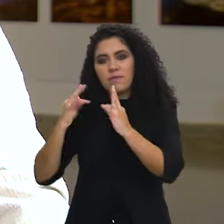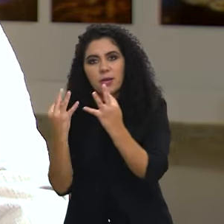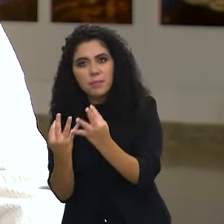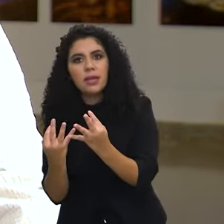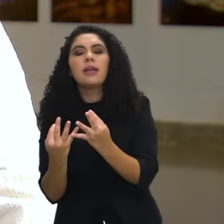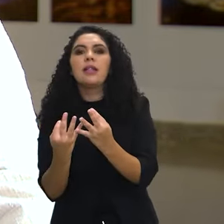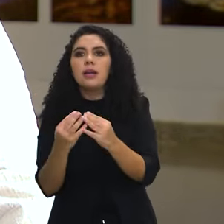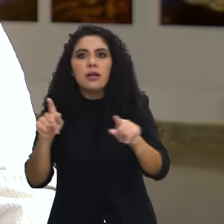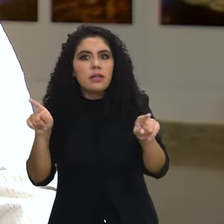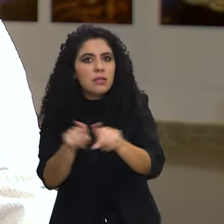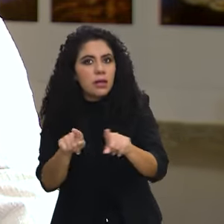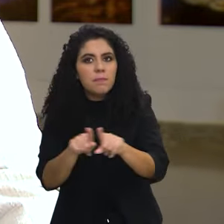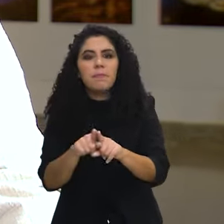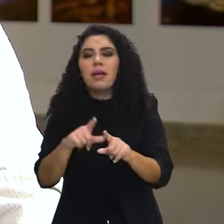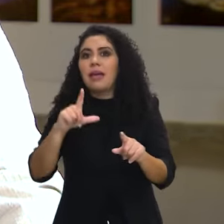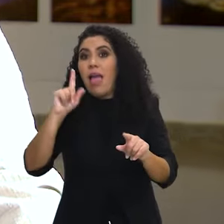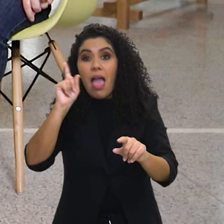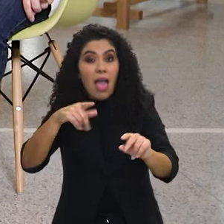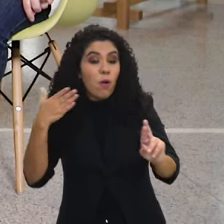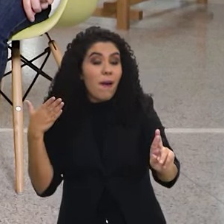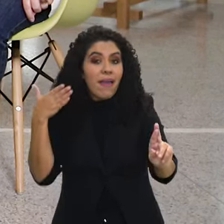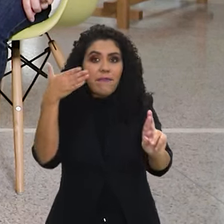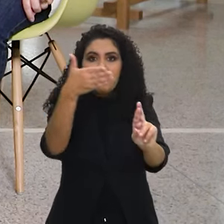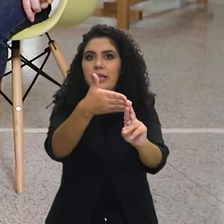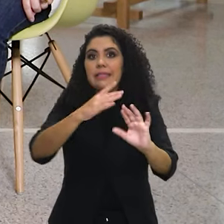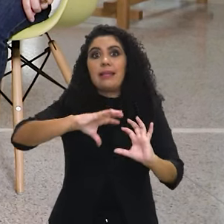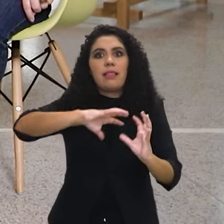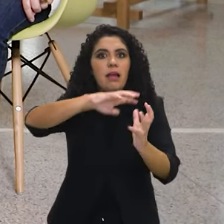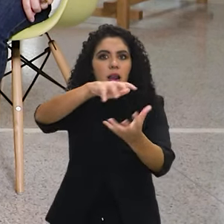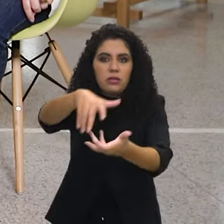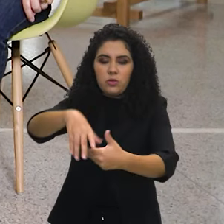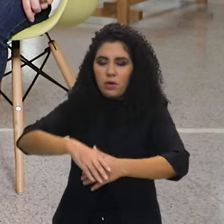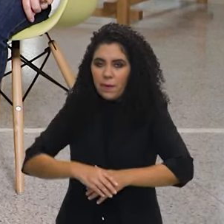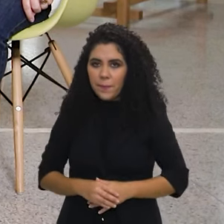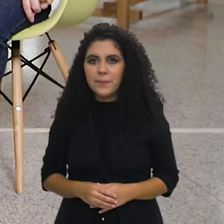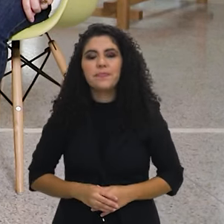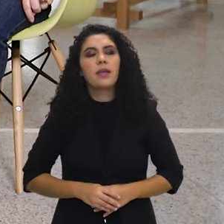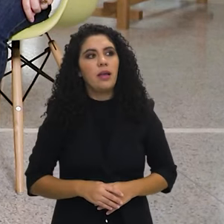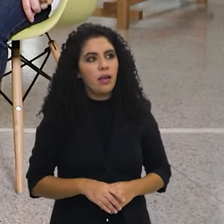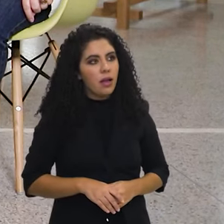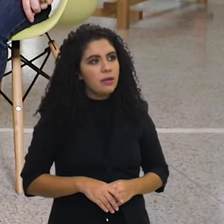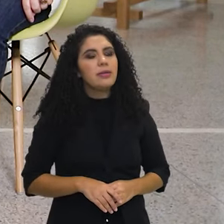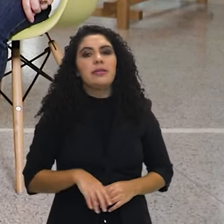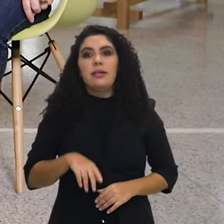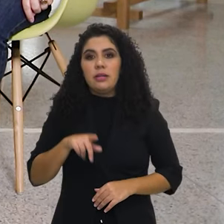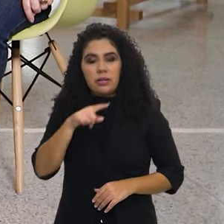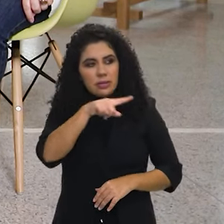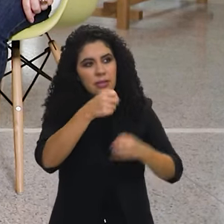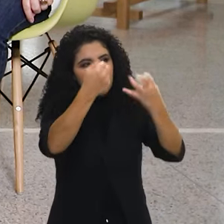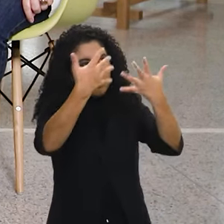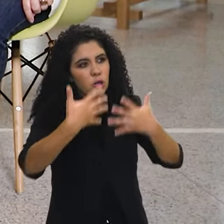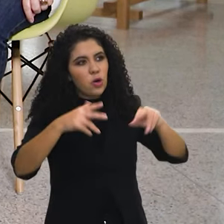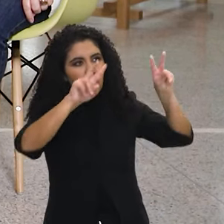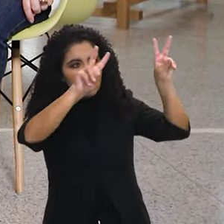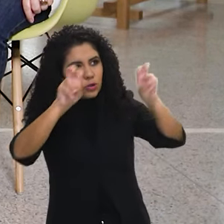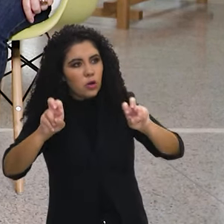são programas de muita referência internacional Tá certo a senhora falou da lei da Igualdade salarial a gente vai abrir